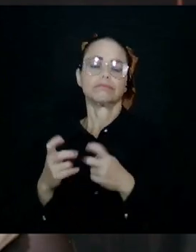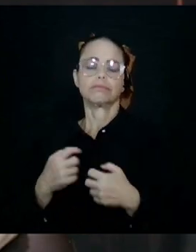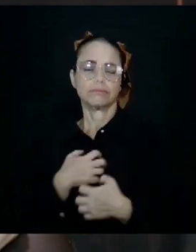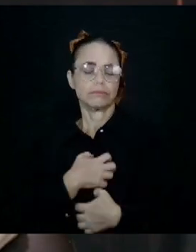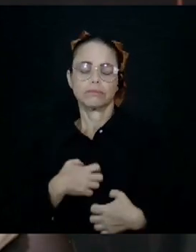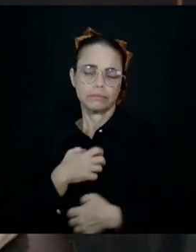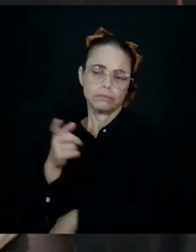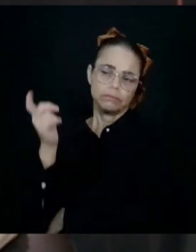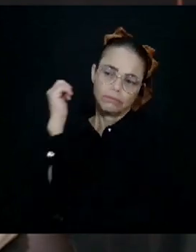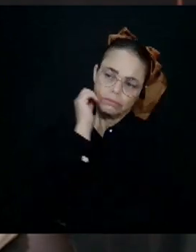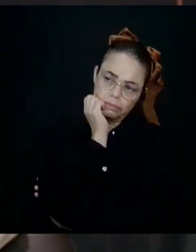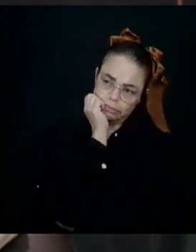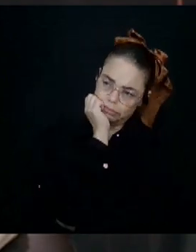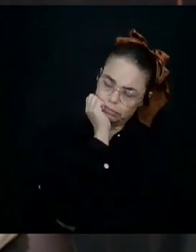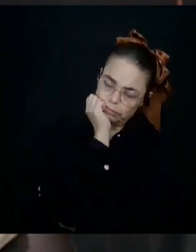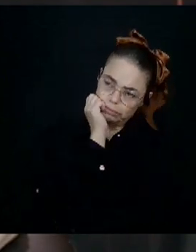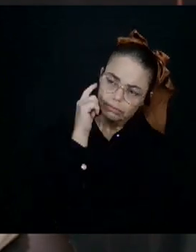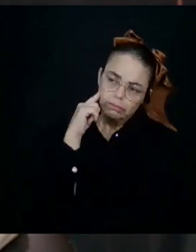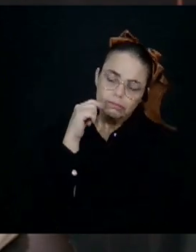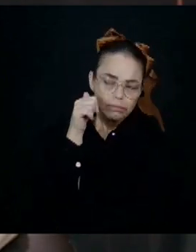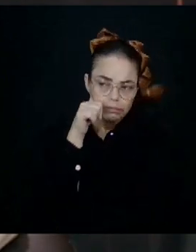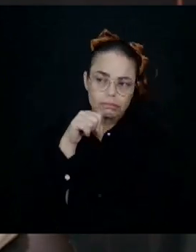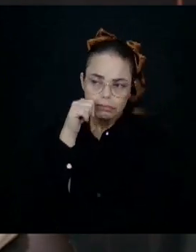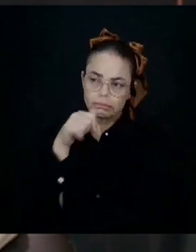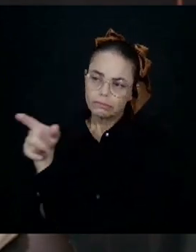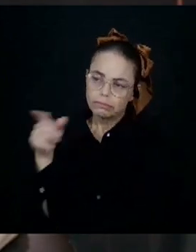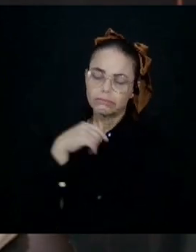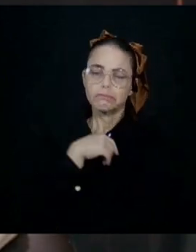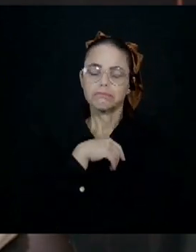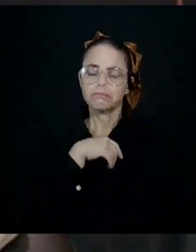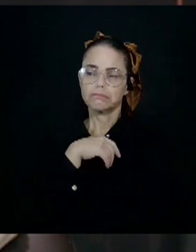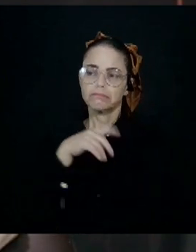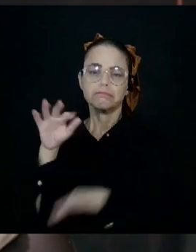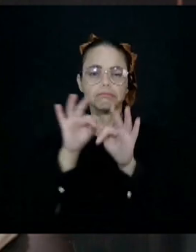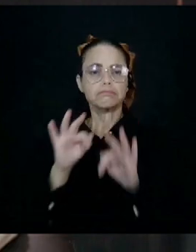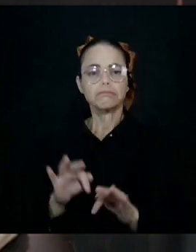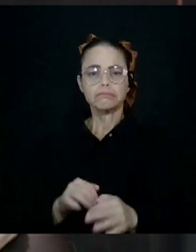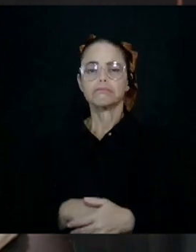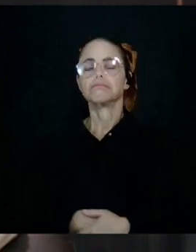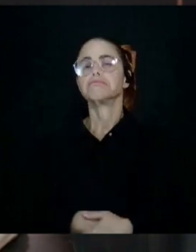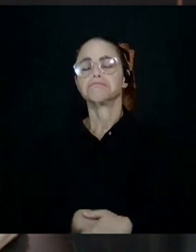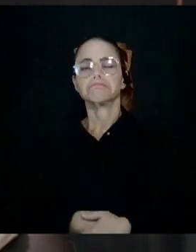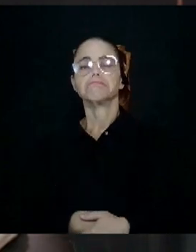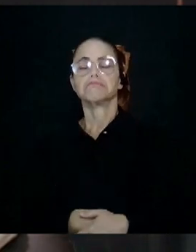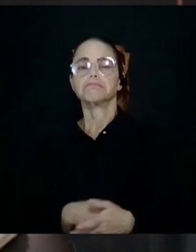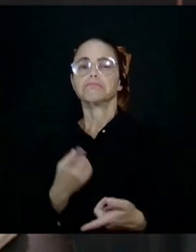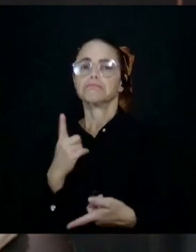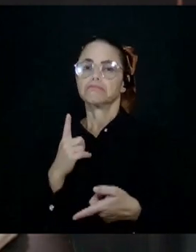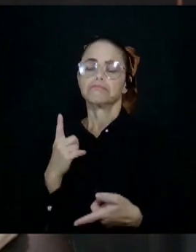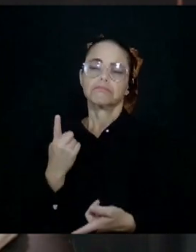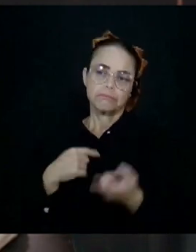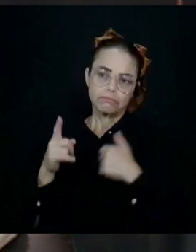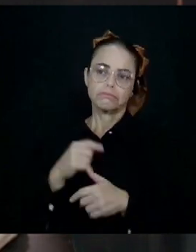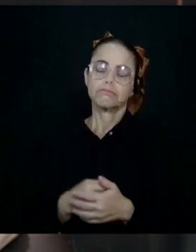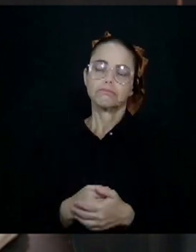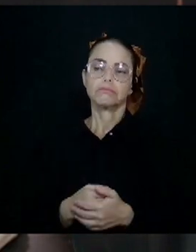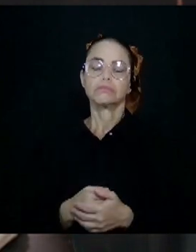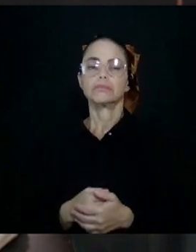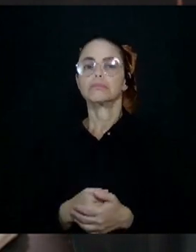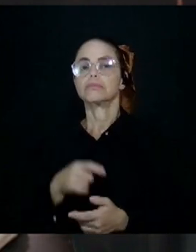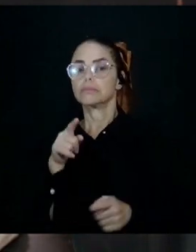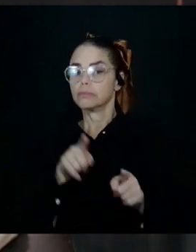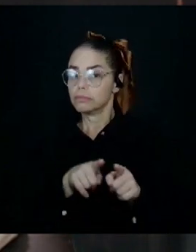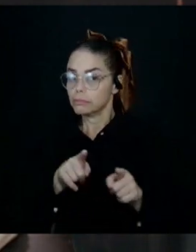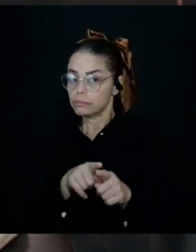ver outra mulher feliz, né, bem resolvida, né? E aí entra também uma questão de sororidade,